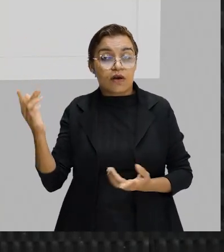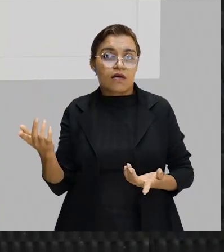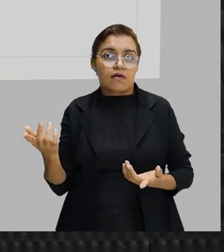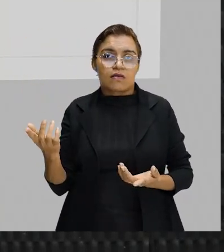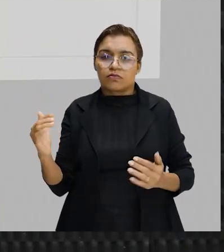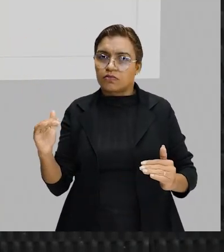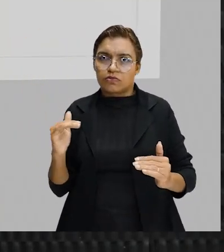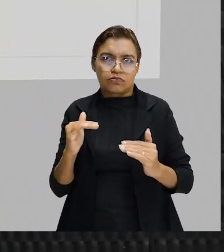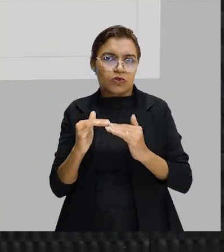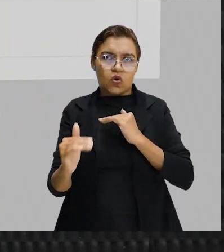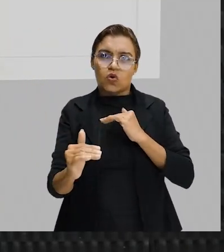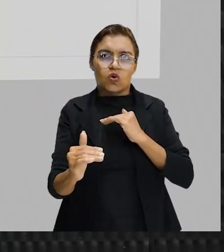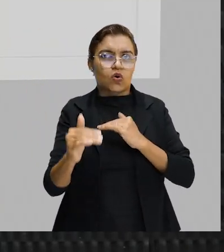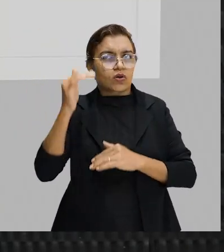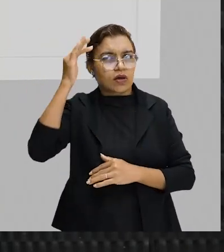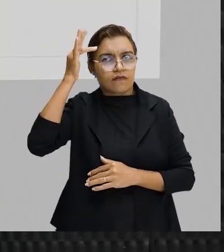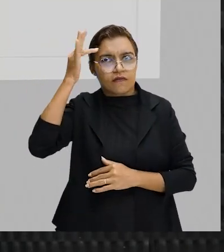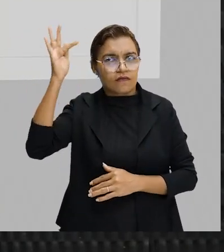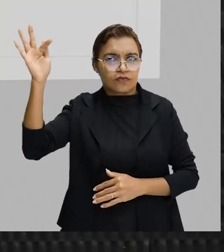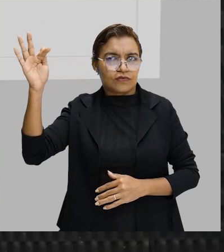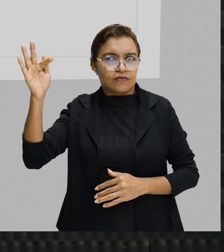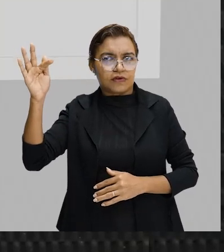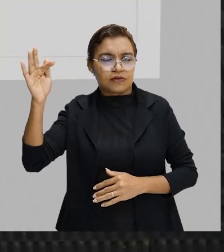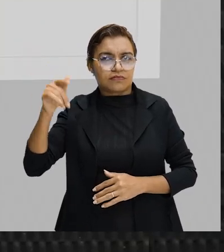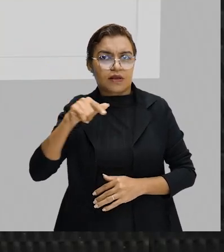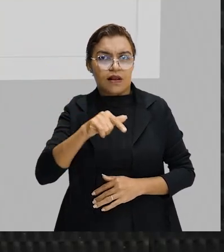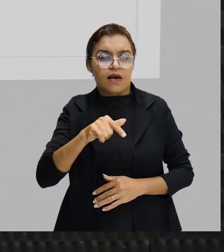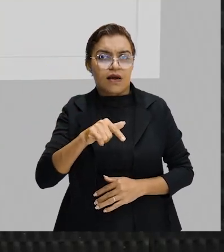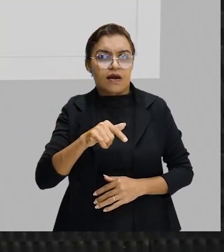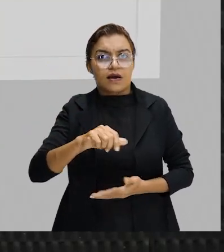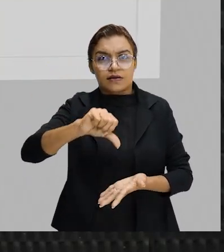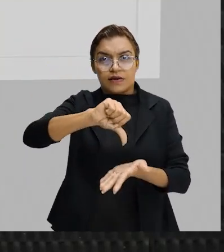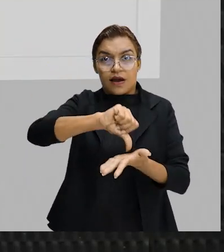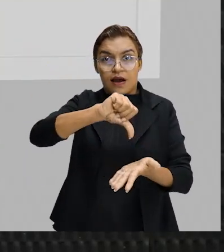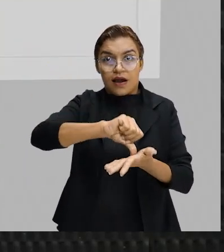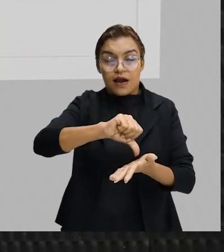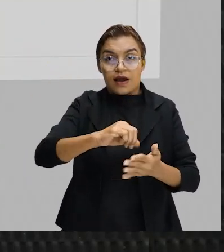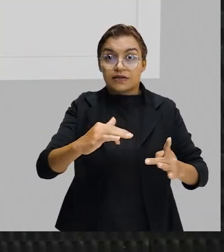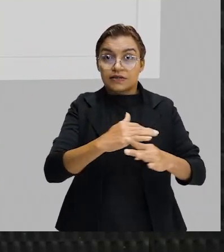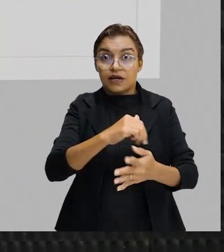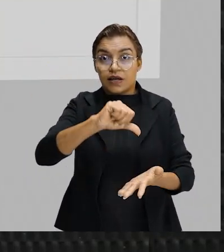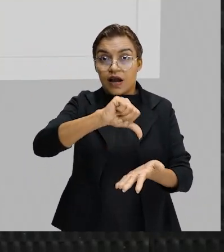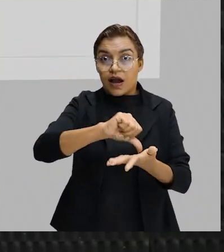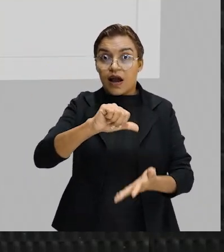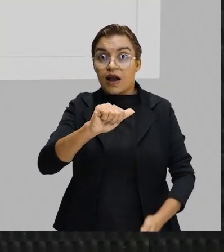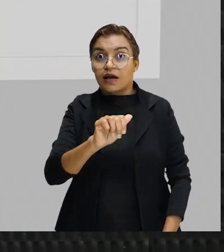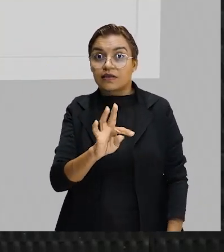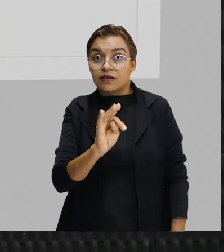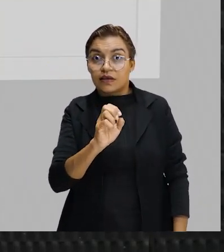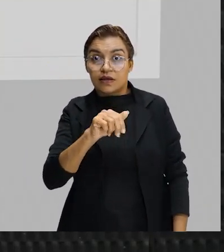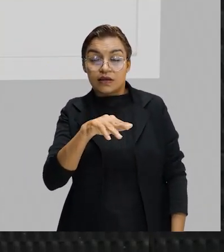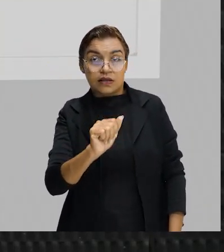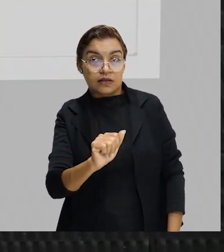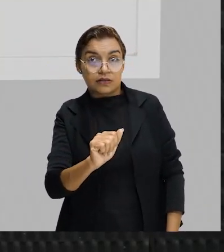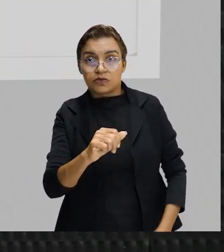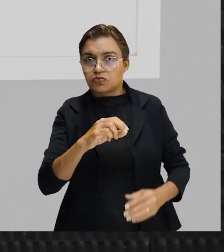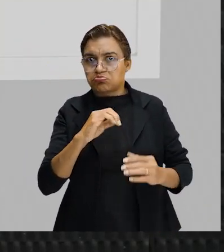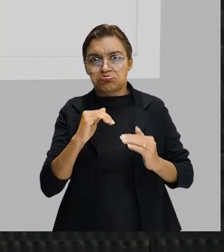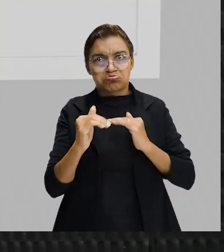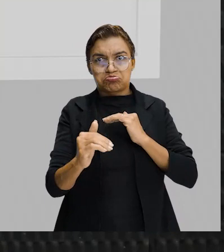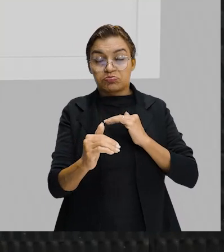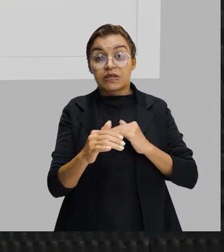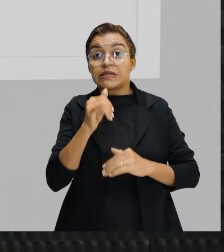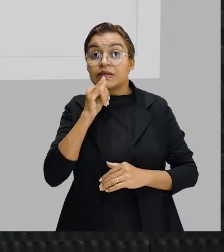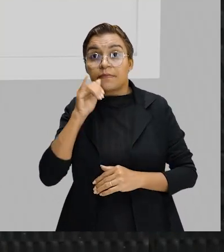tá? Eles vão, né, contra a democracia. Obviamente que a filosofia ela tem esse poder, como eu falei para vocês.